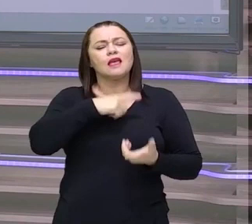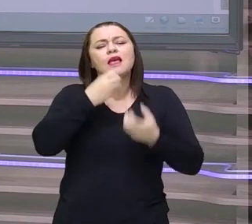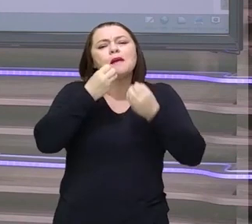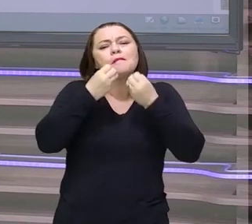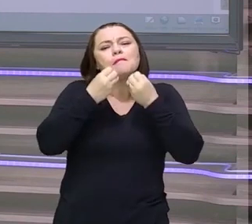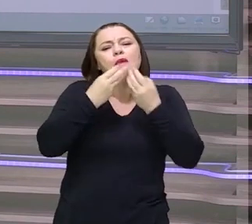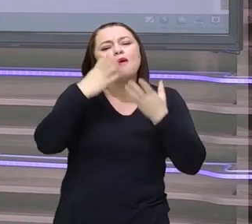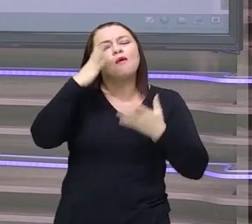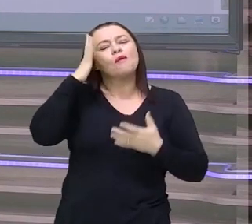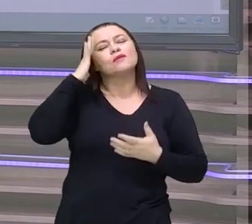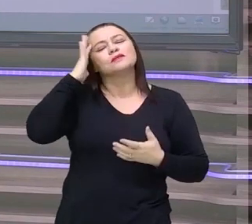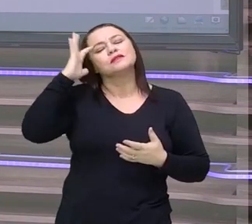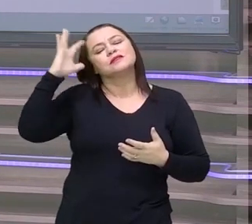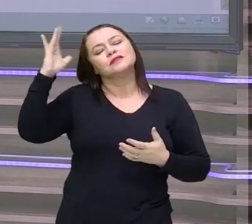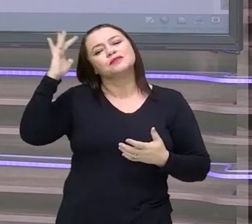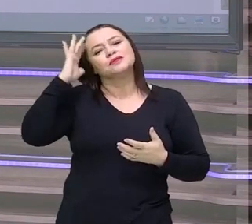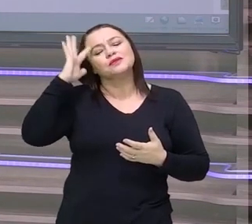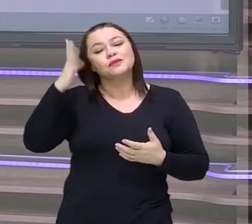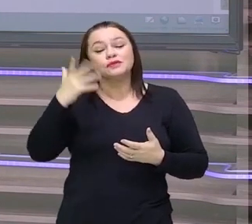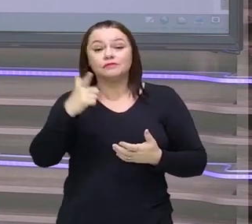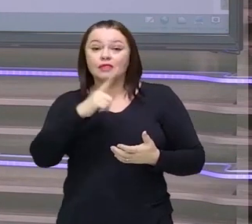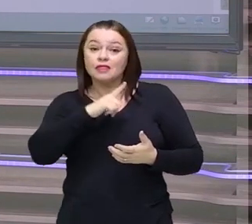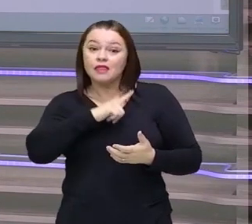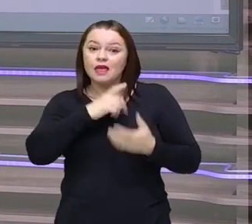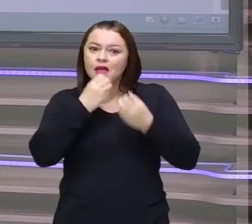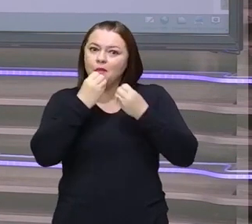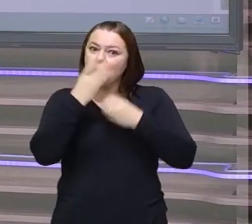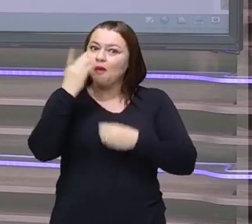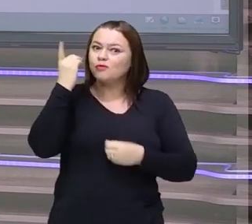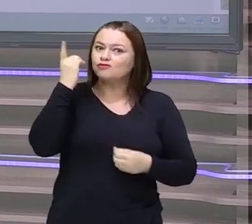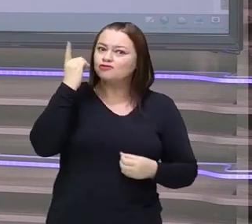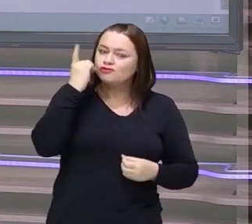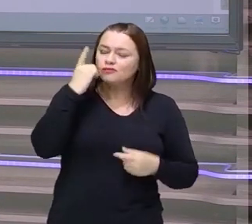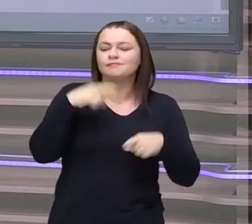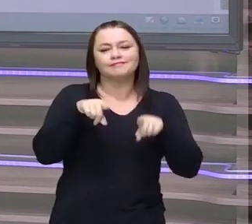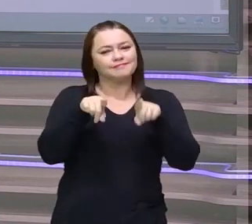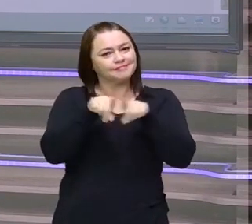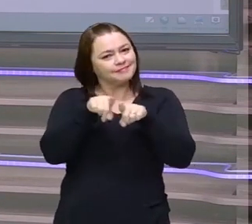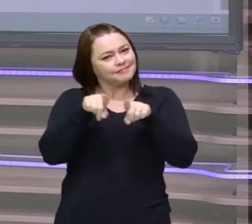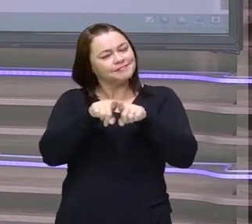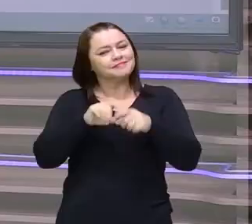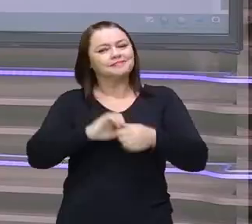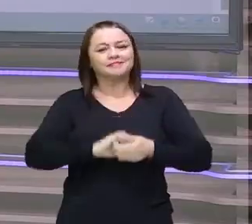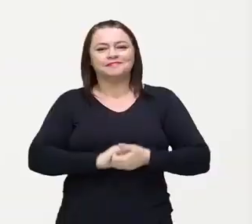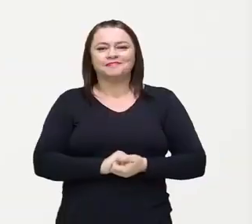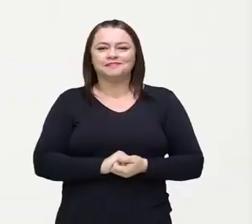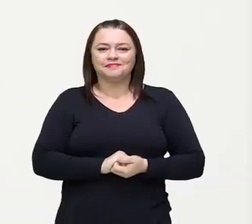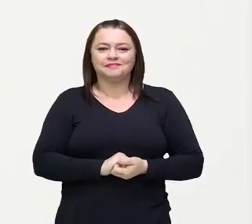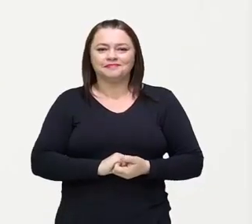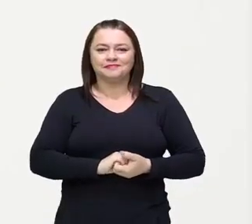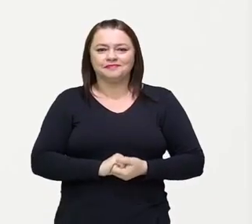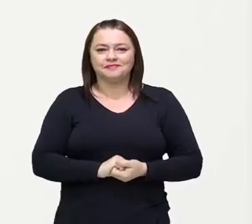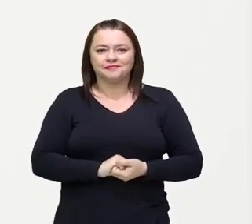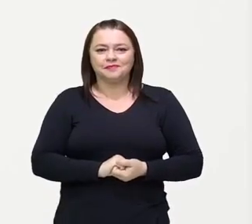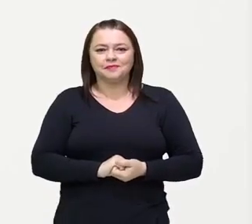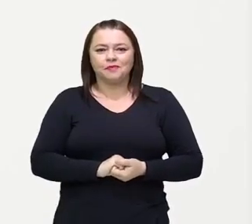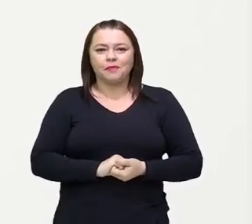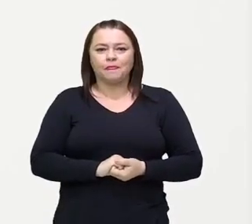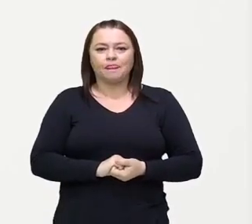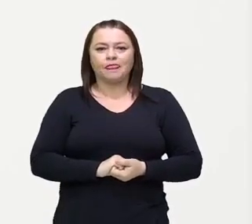sonhos. Tenha um bom dia também pode ser, ok? Vamos aqui para a